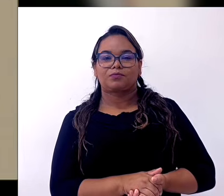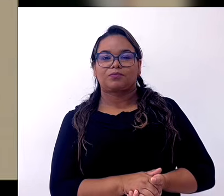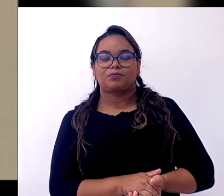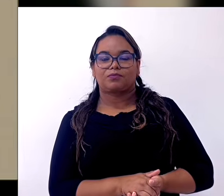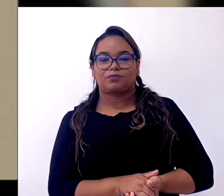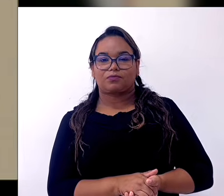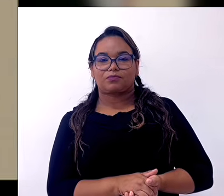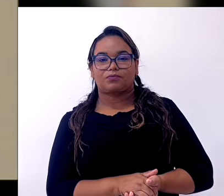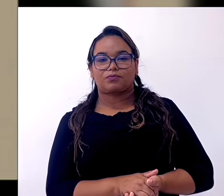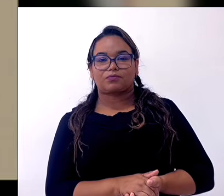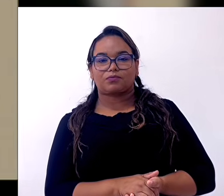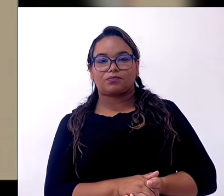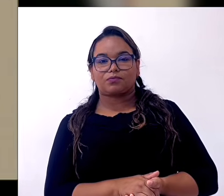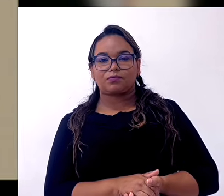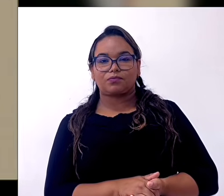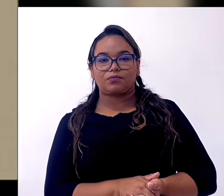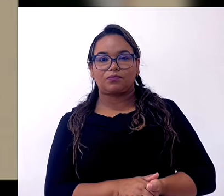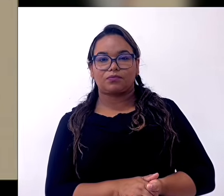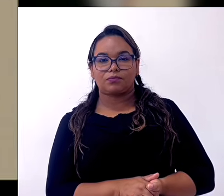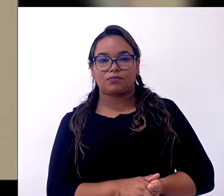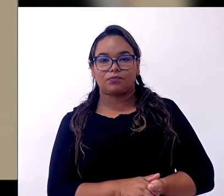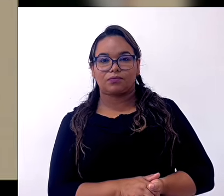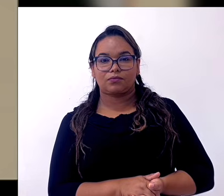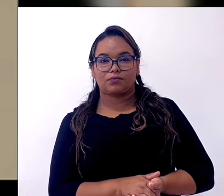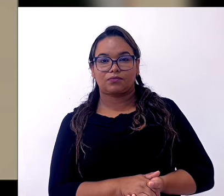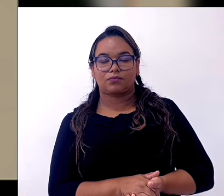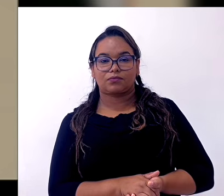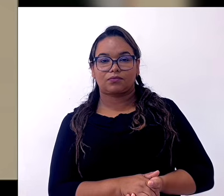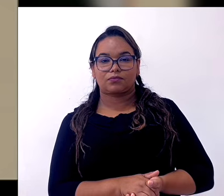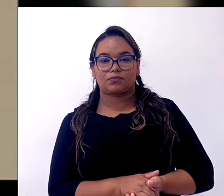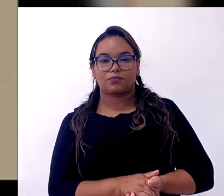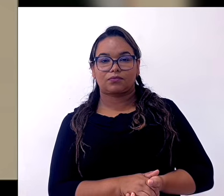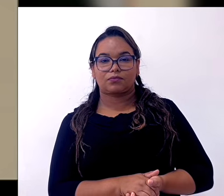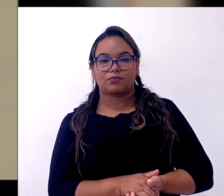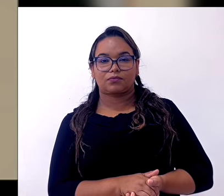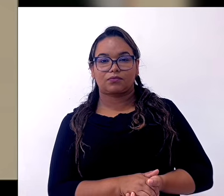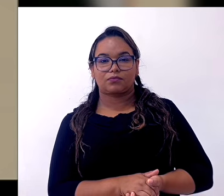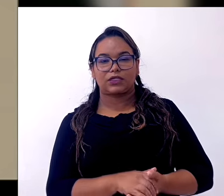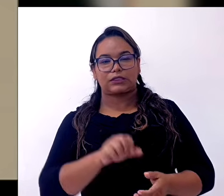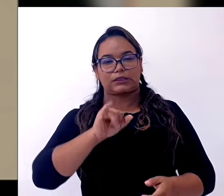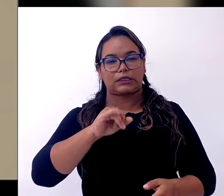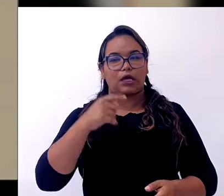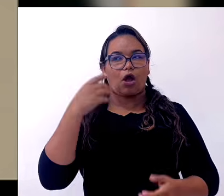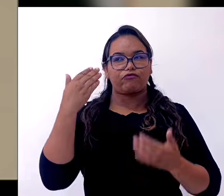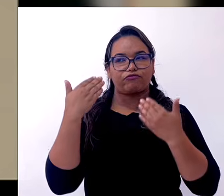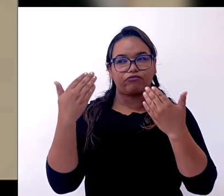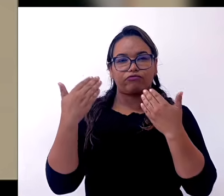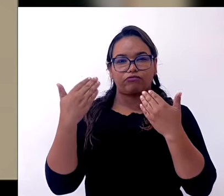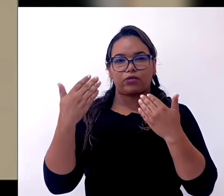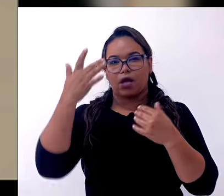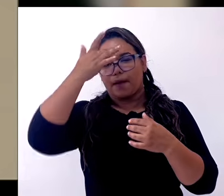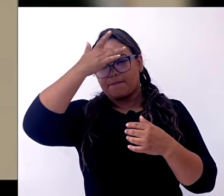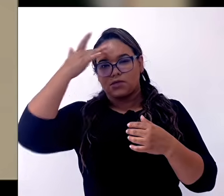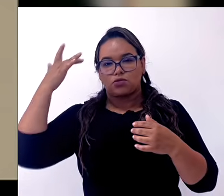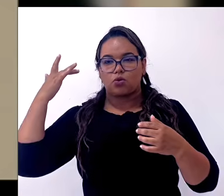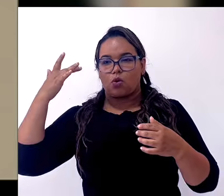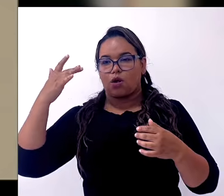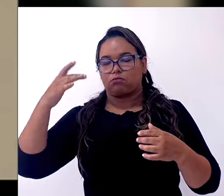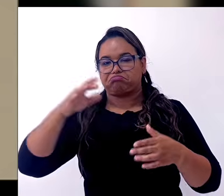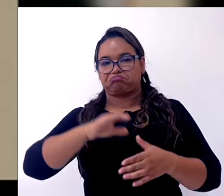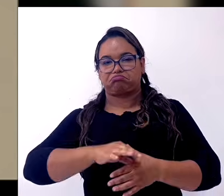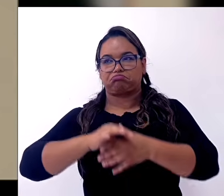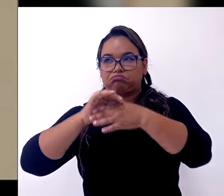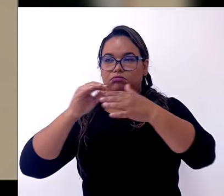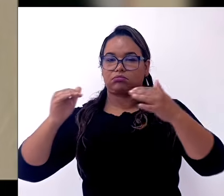maçons. Aqui está um aperto de mão maçônico entre Schroeder e Kohl. Isso significa que os novos